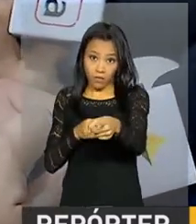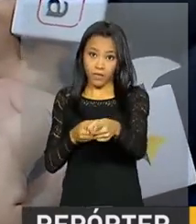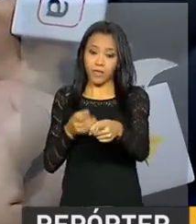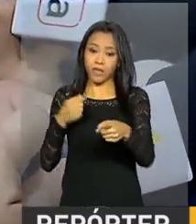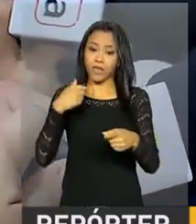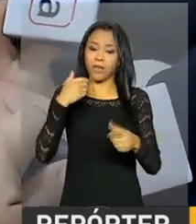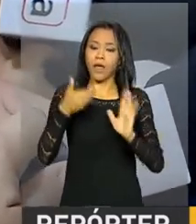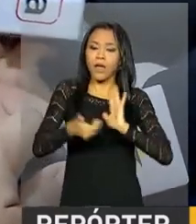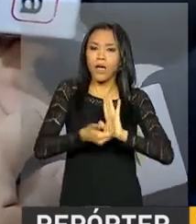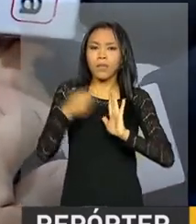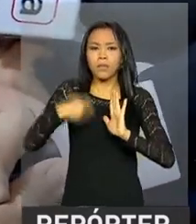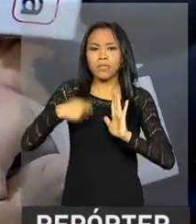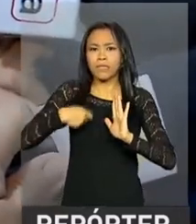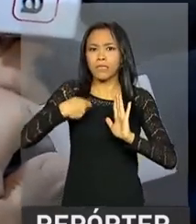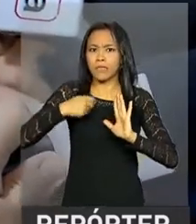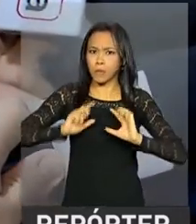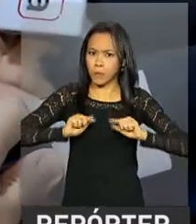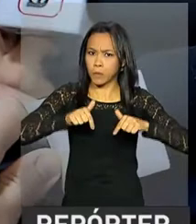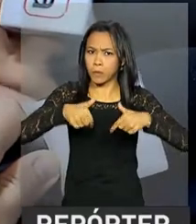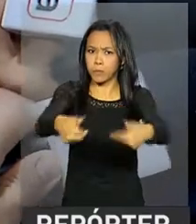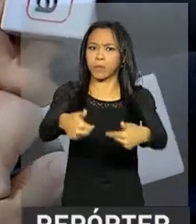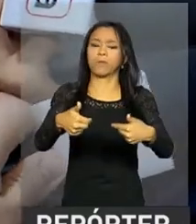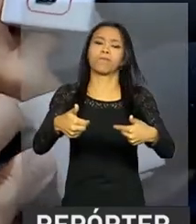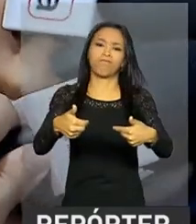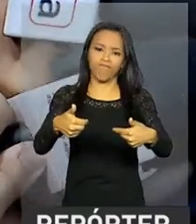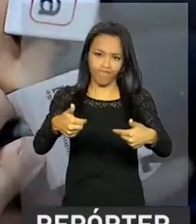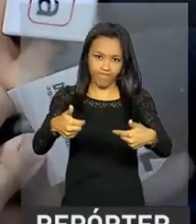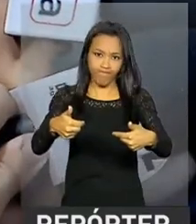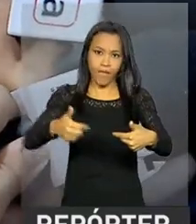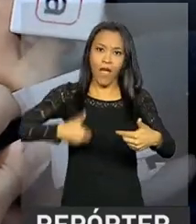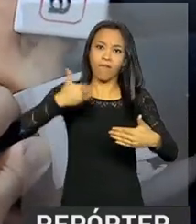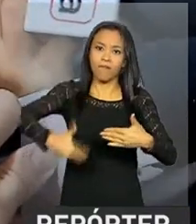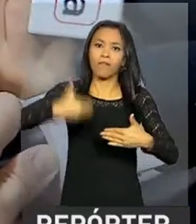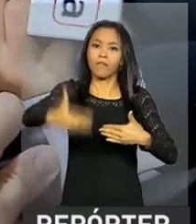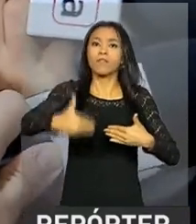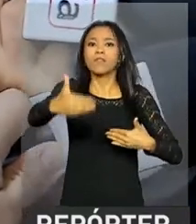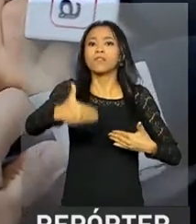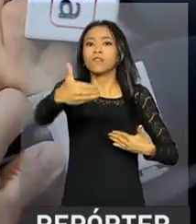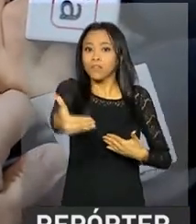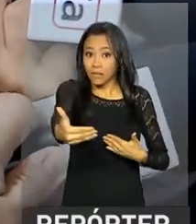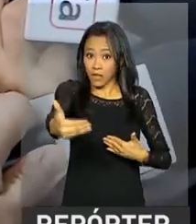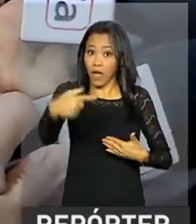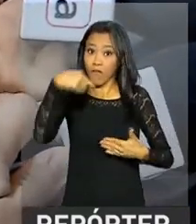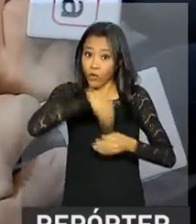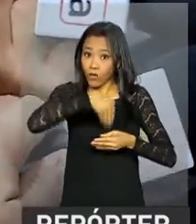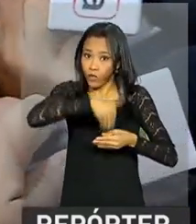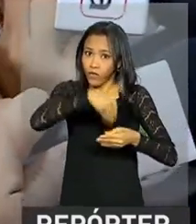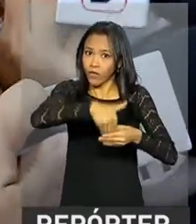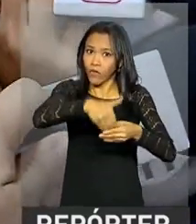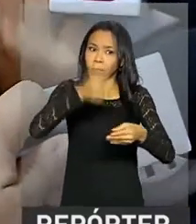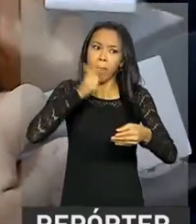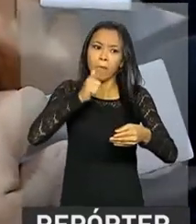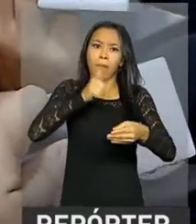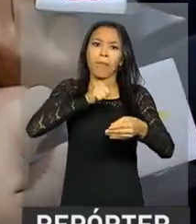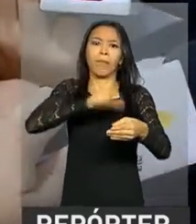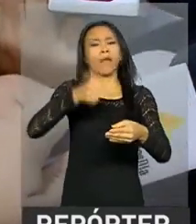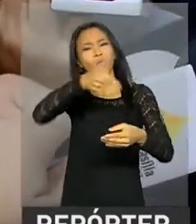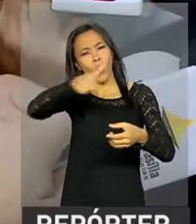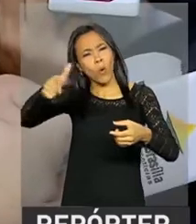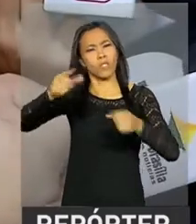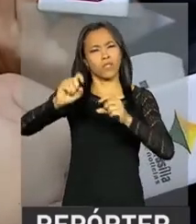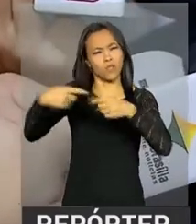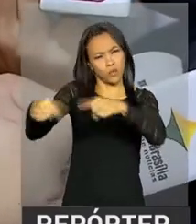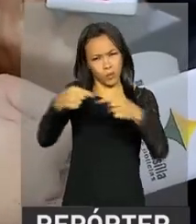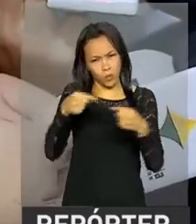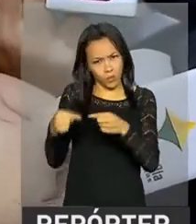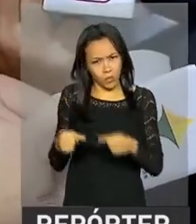protagonista nesse processo, precisa efetivamente avançar nessas votações e em tantas outras, a discussão do Pacto